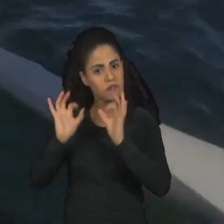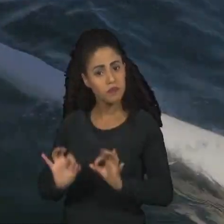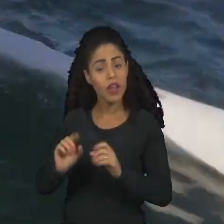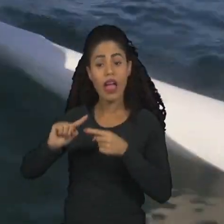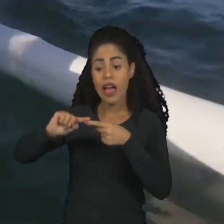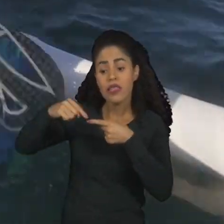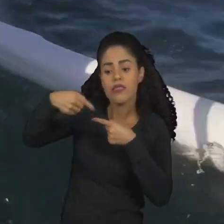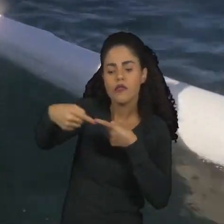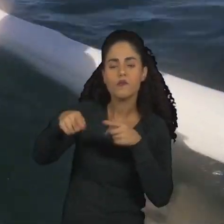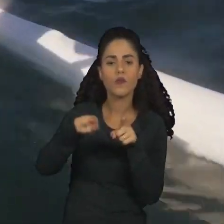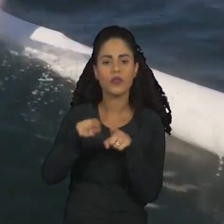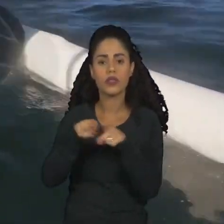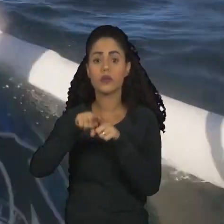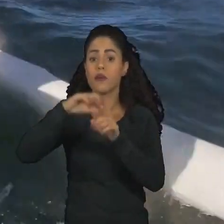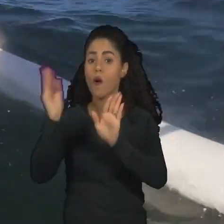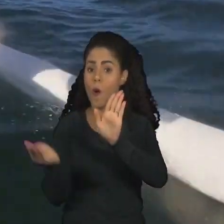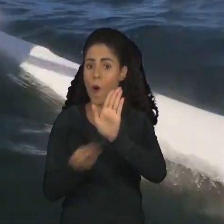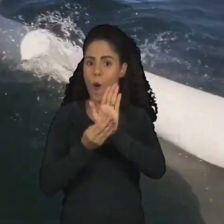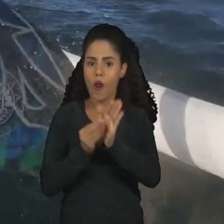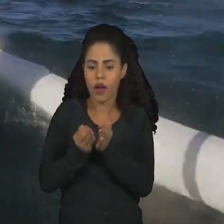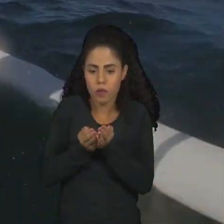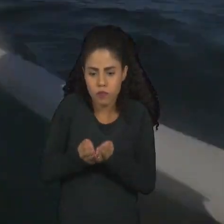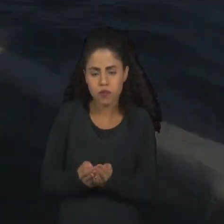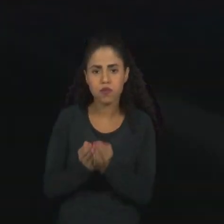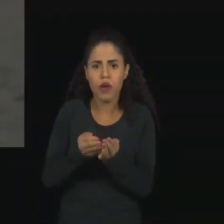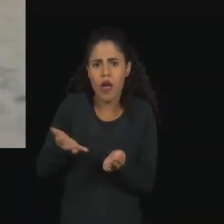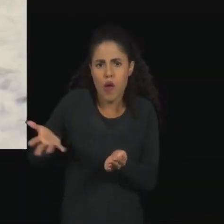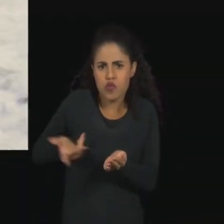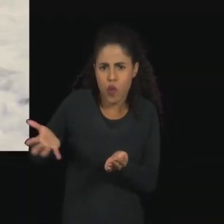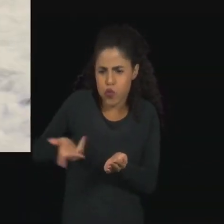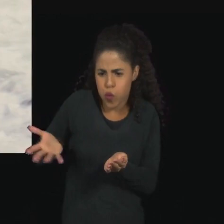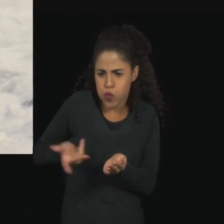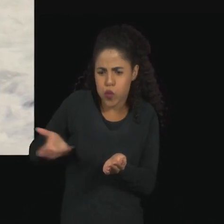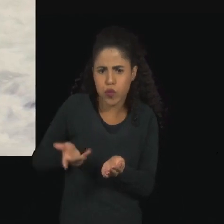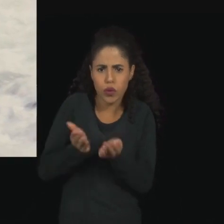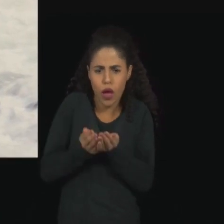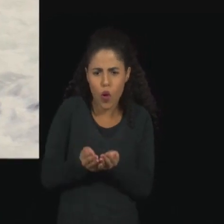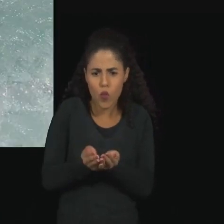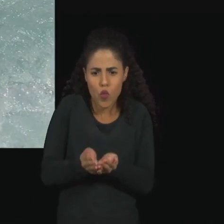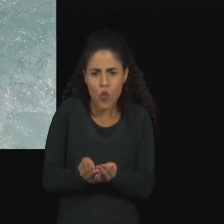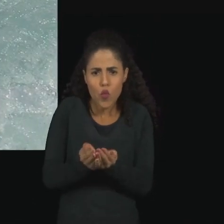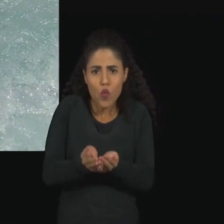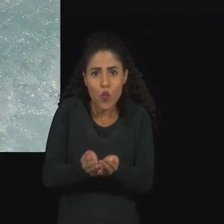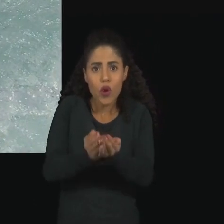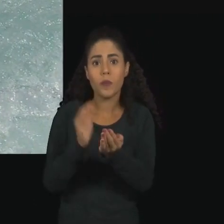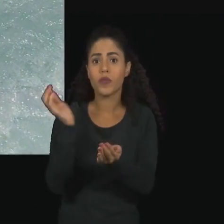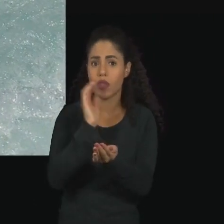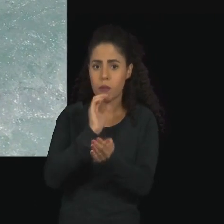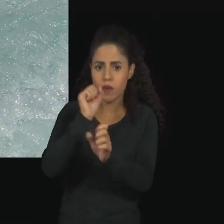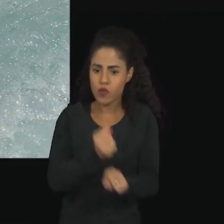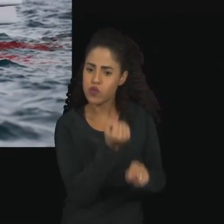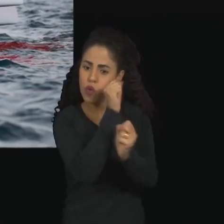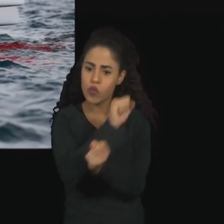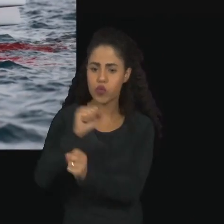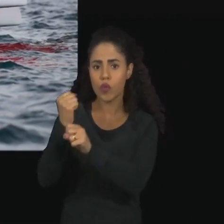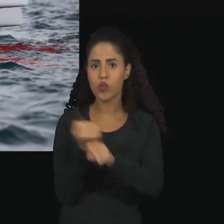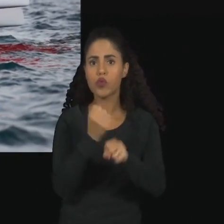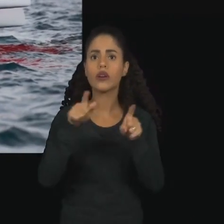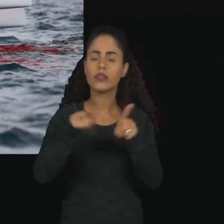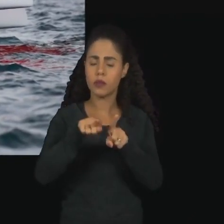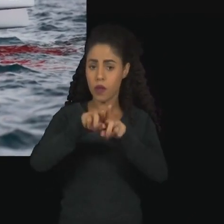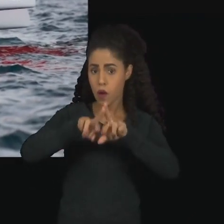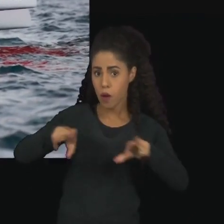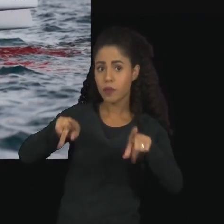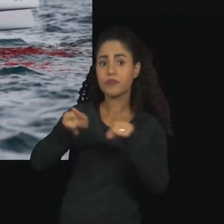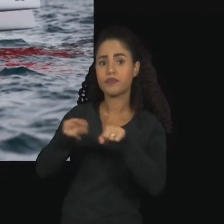Mais tarde, seriam incluídas a canoagem de velocidade e a canoagem da categoria slalom e ainda os catamarãs da